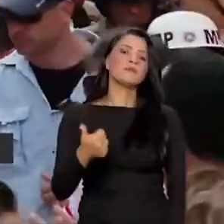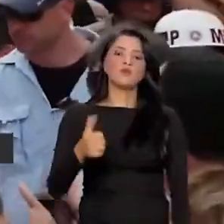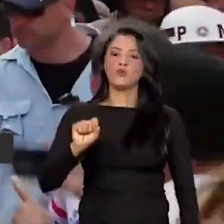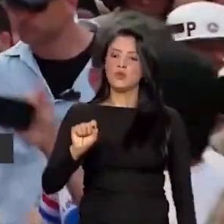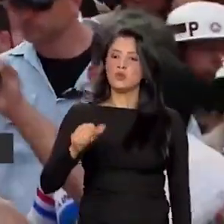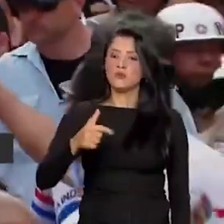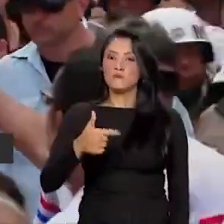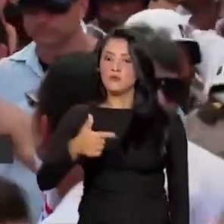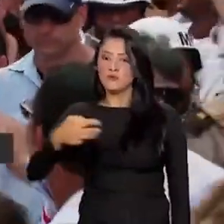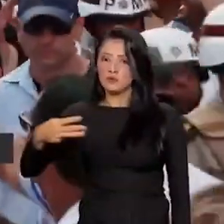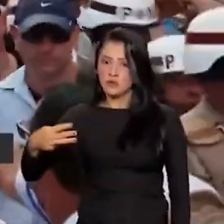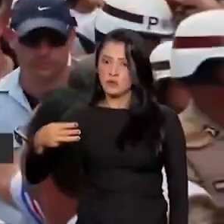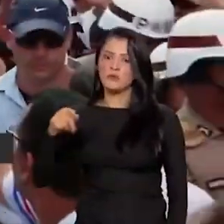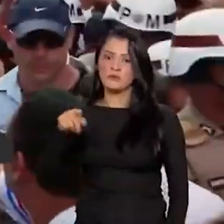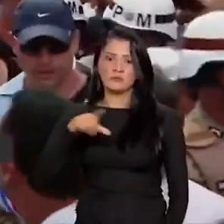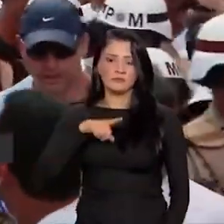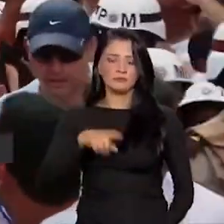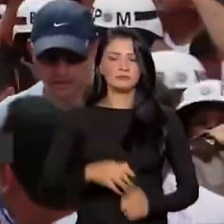1823.